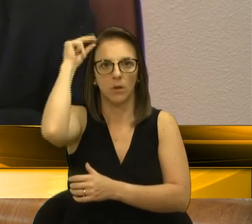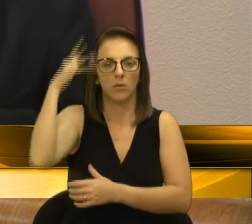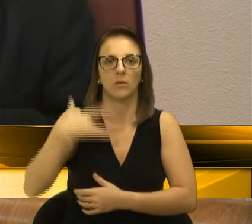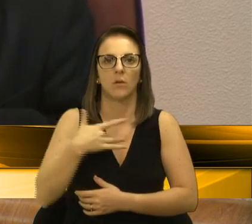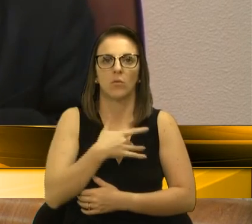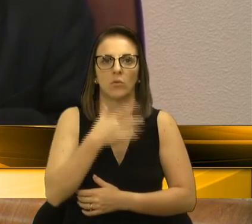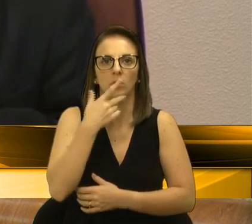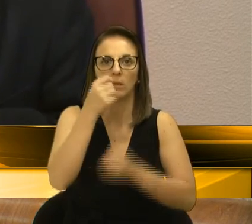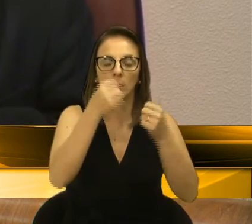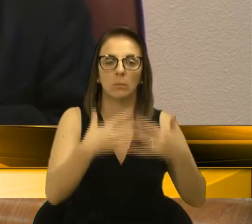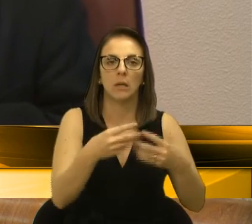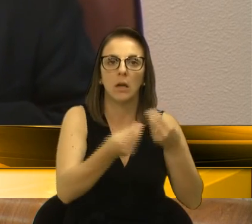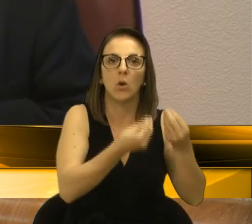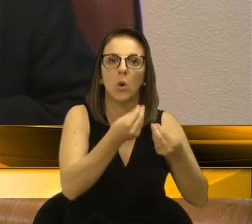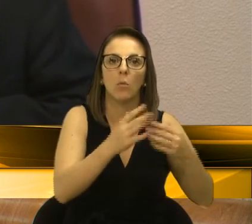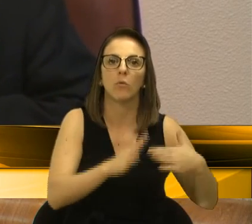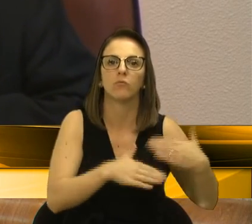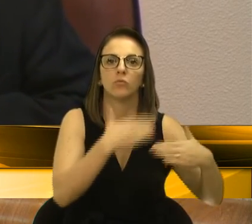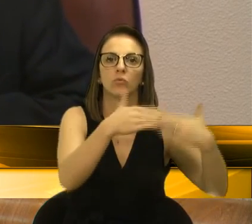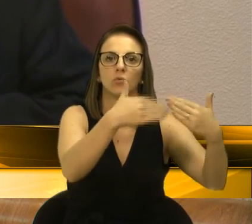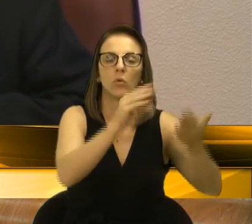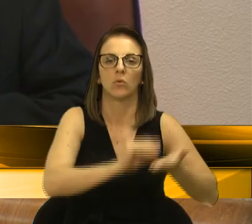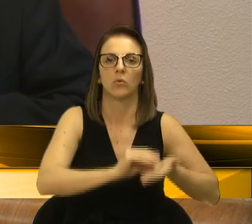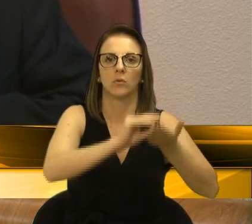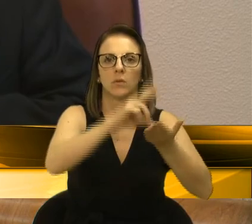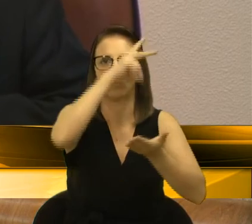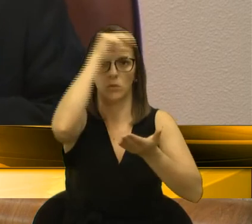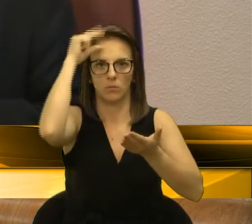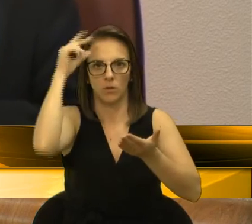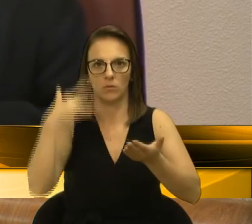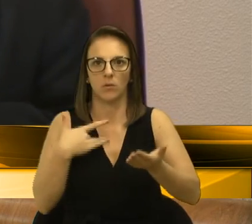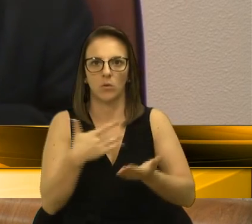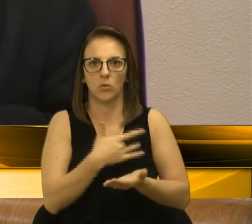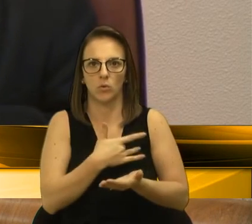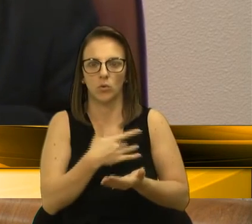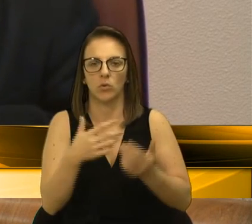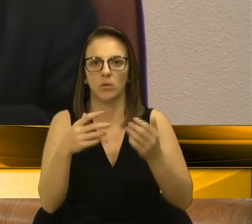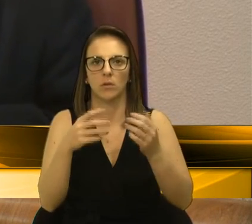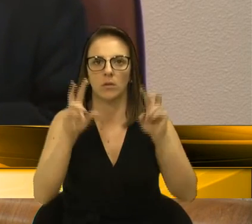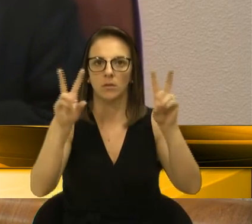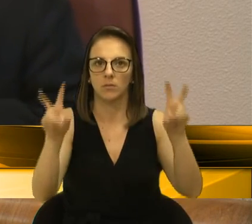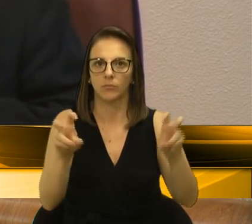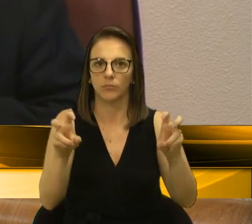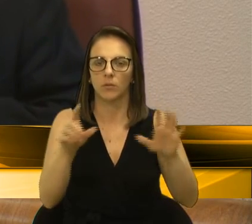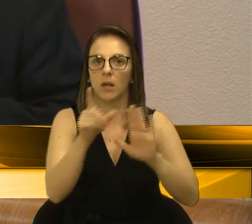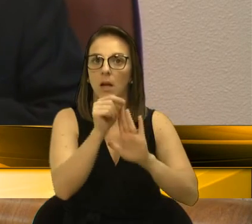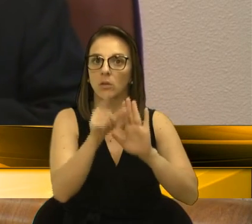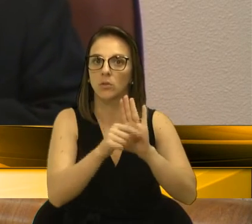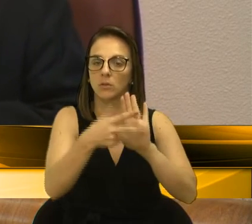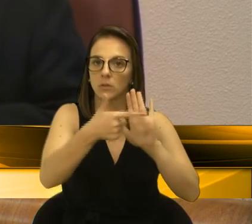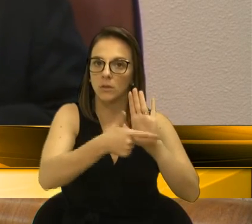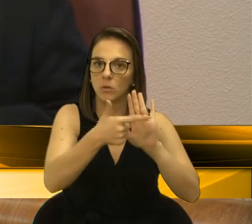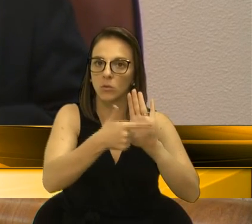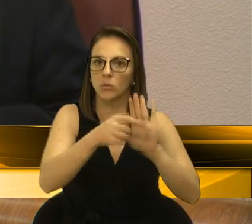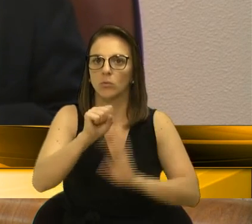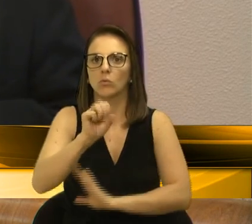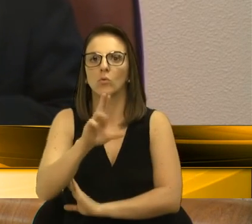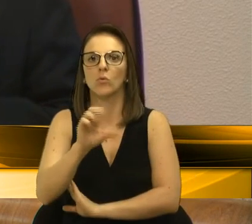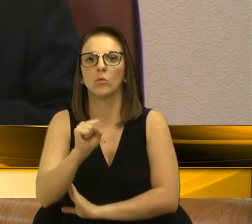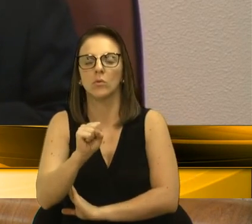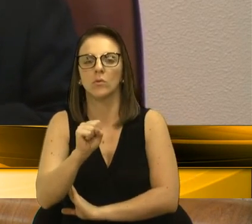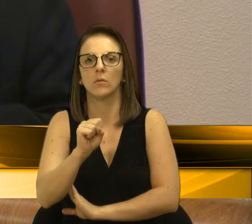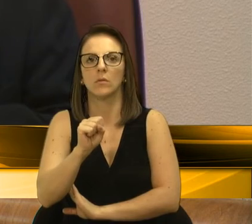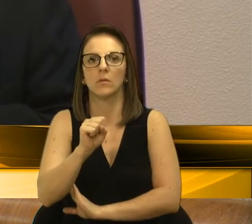Saúde. Abre aspas. Artigo 2º. O Sistema Único de Saúde, SUS, no âmbito do município,